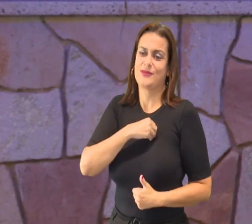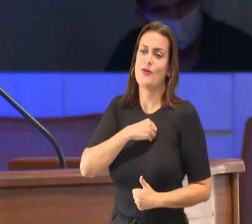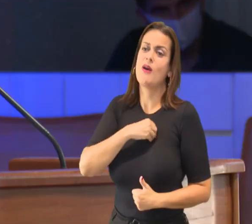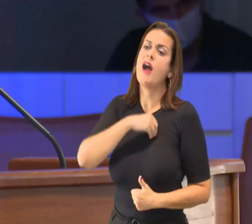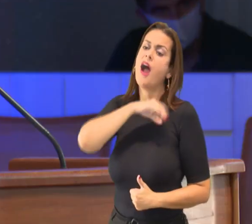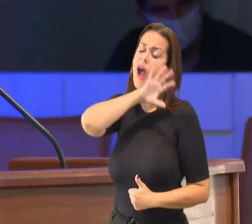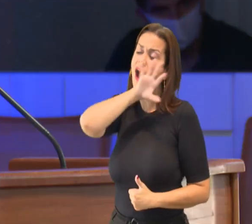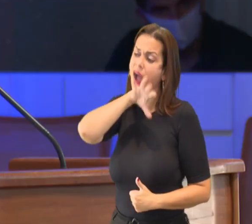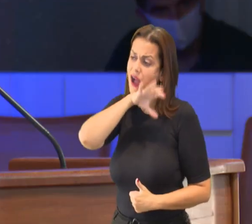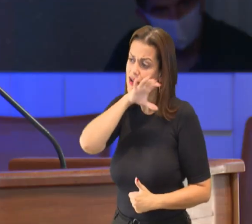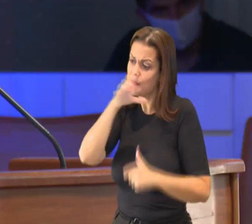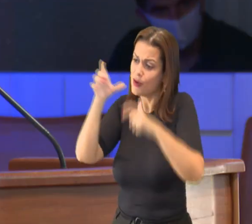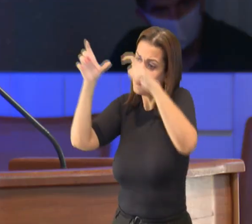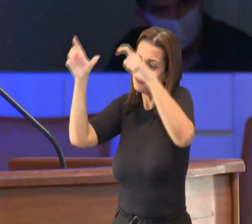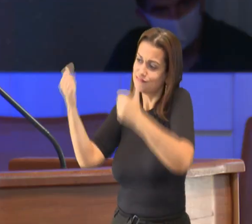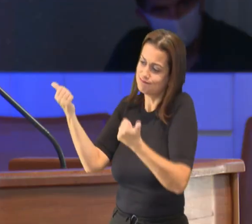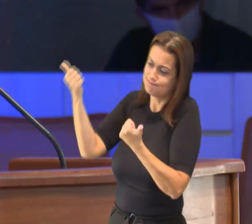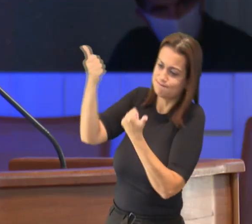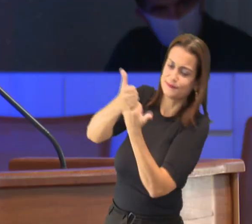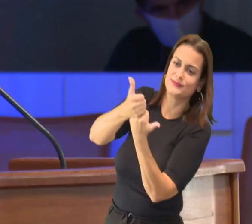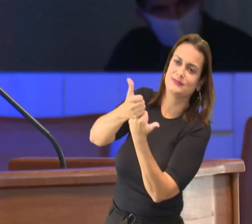é colocado no lugar.